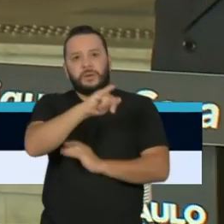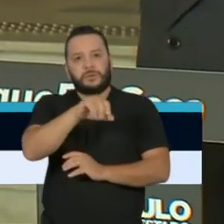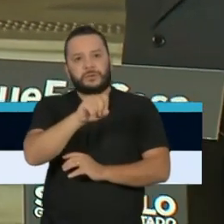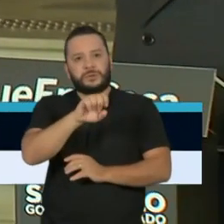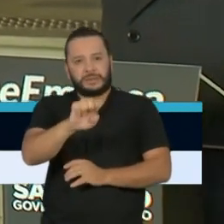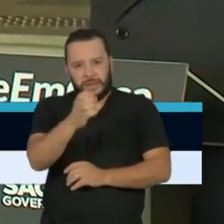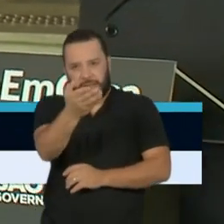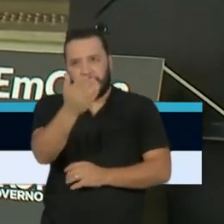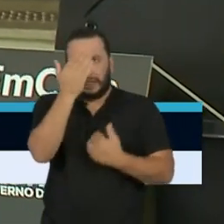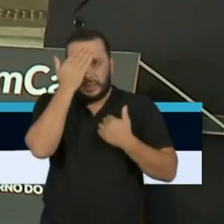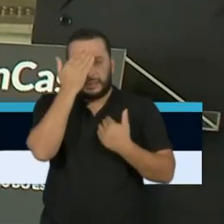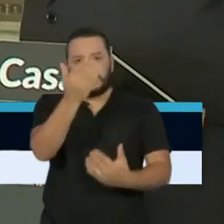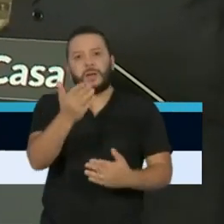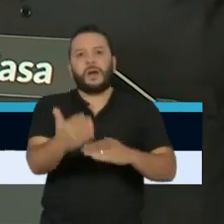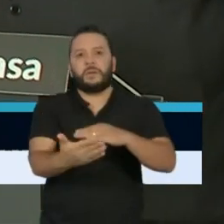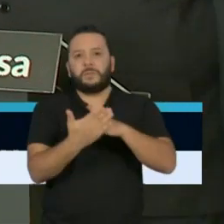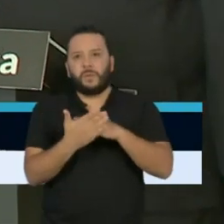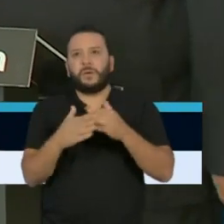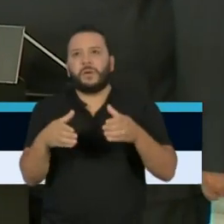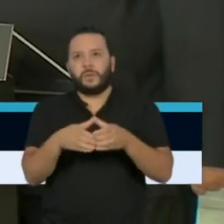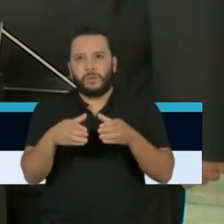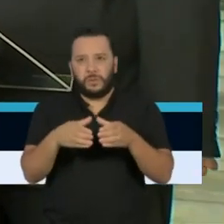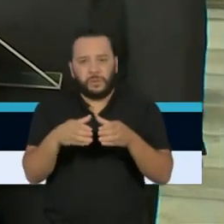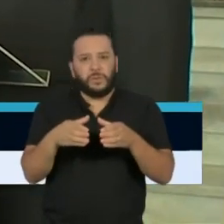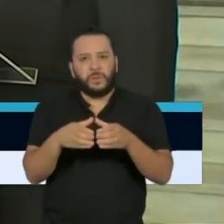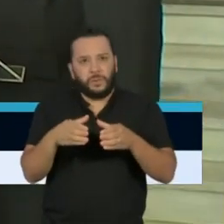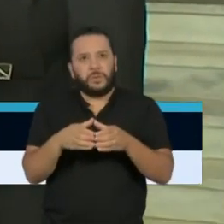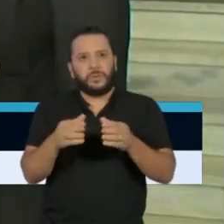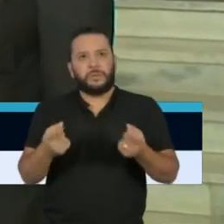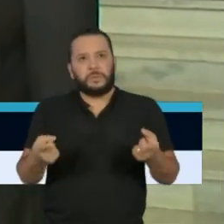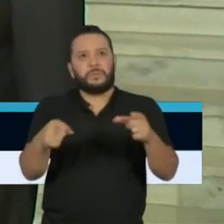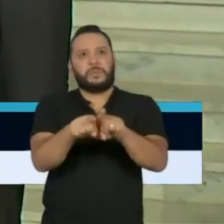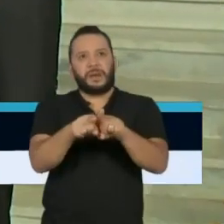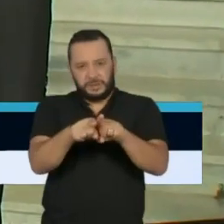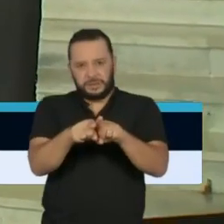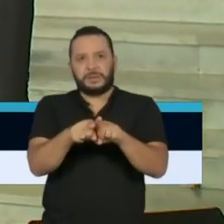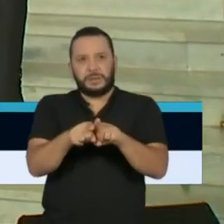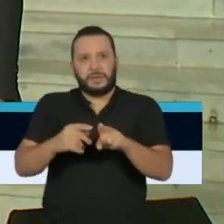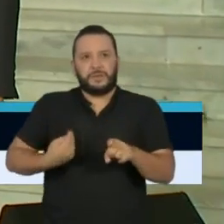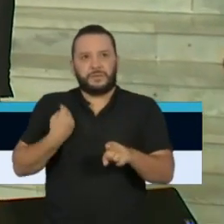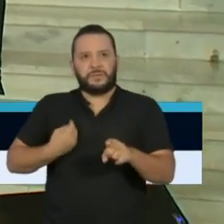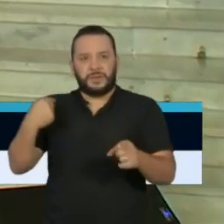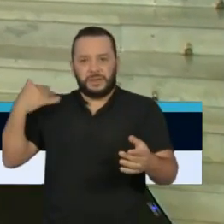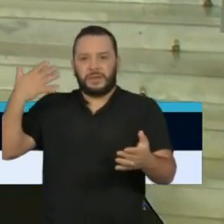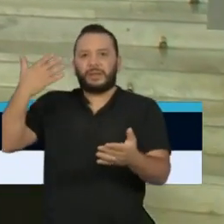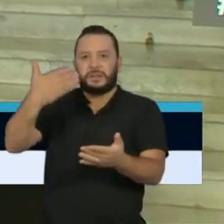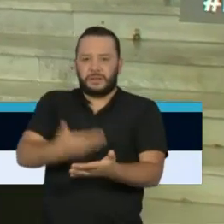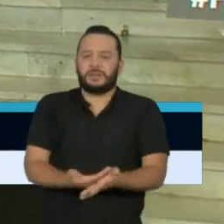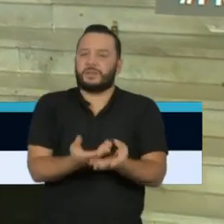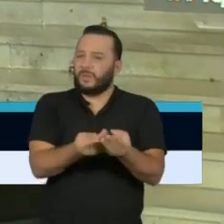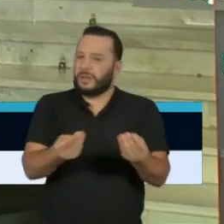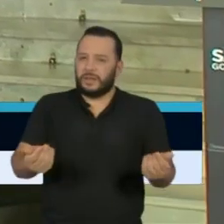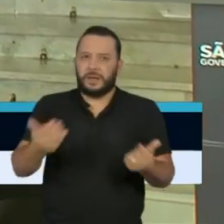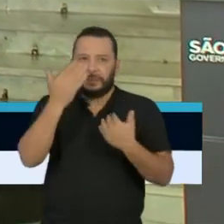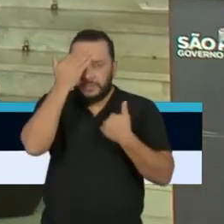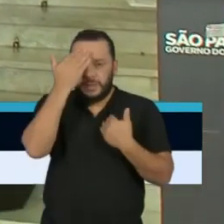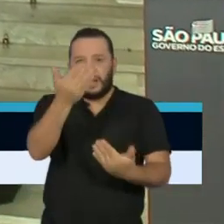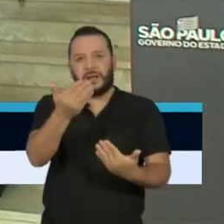o apoio que ele tem dado ao grupo, e um parceiro de vida inteira, mas de primeira qualidade. Muito obrigado,